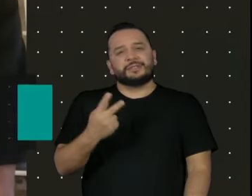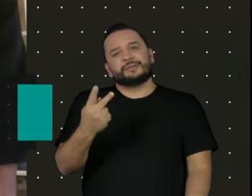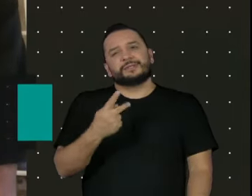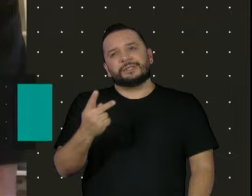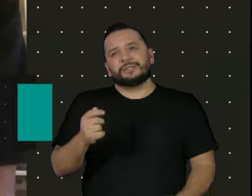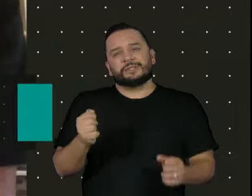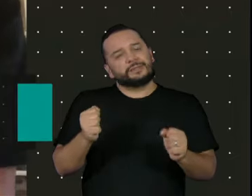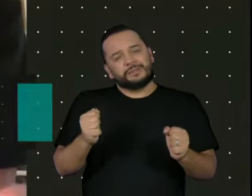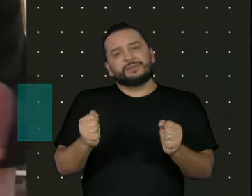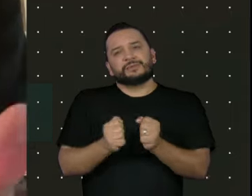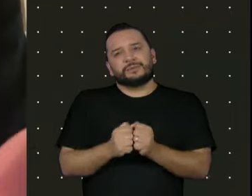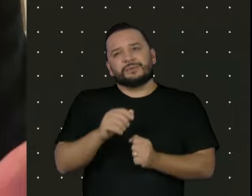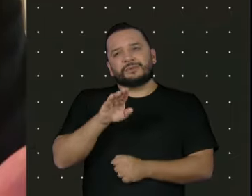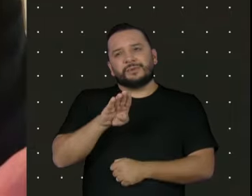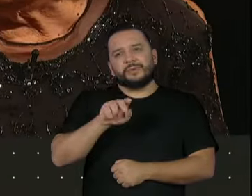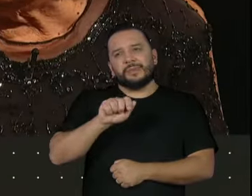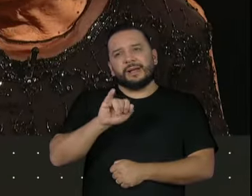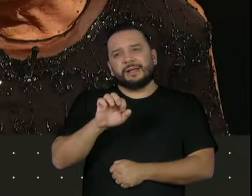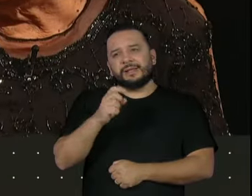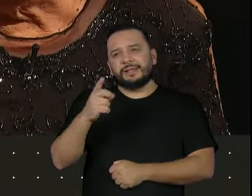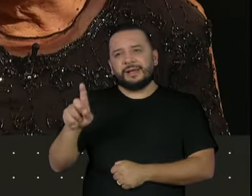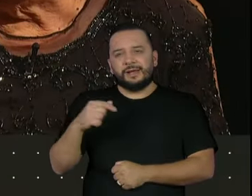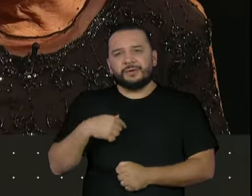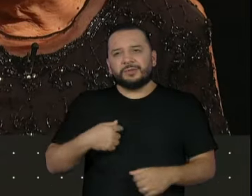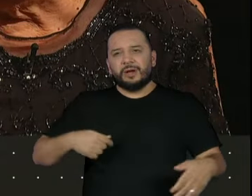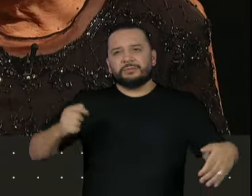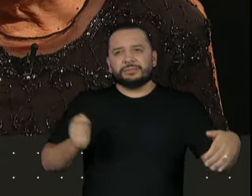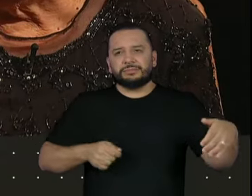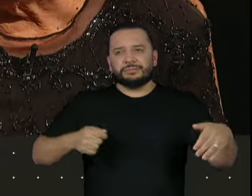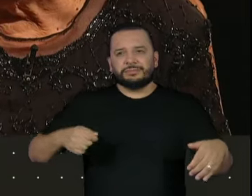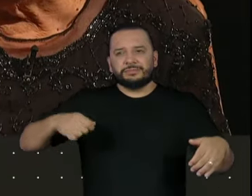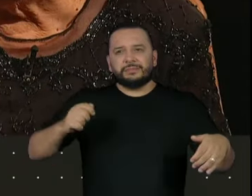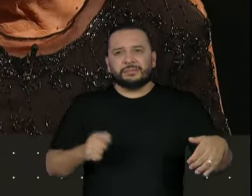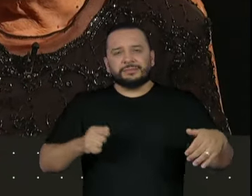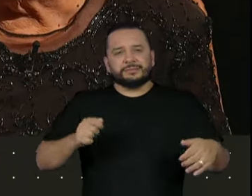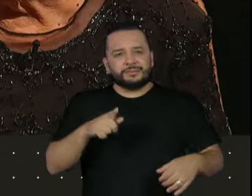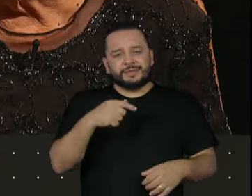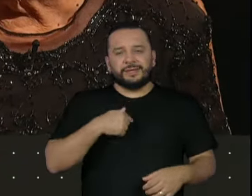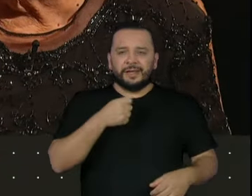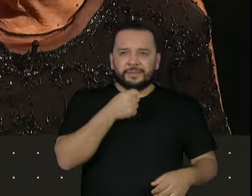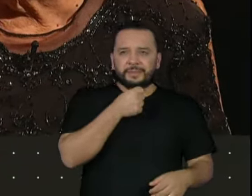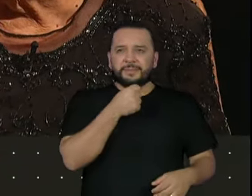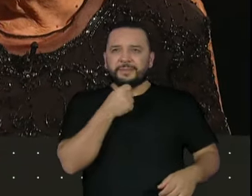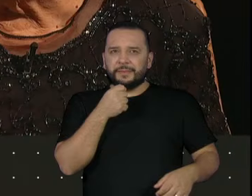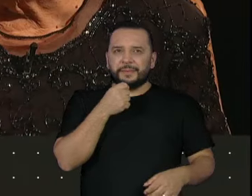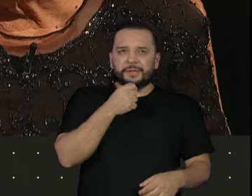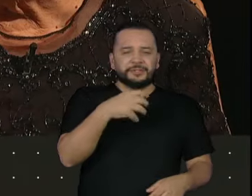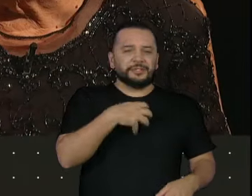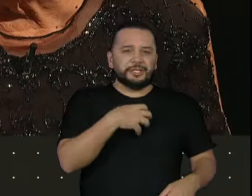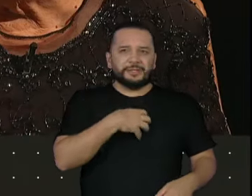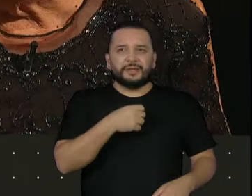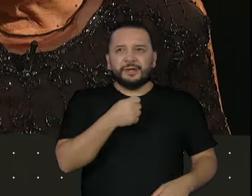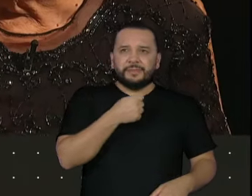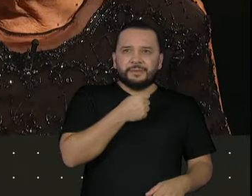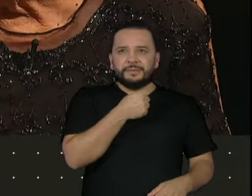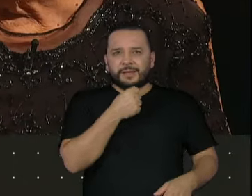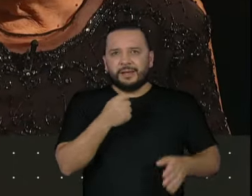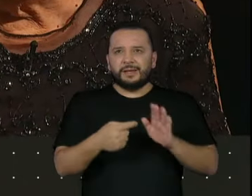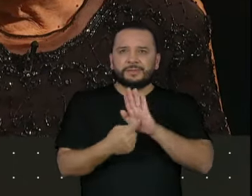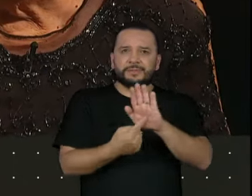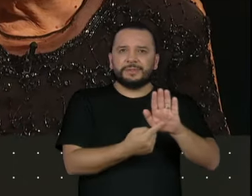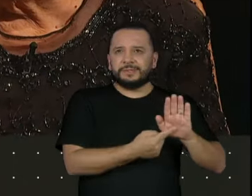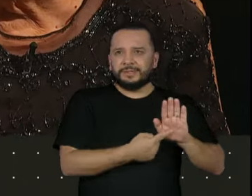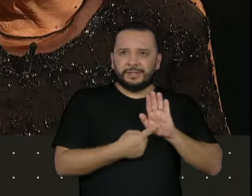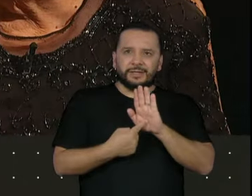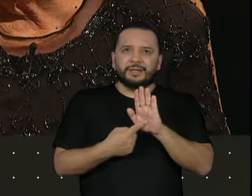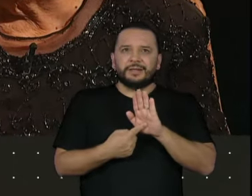Baiuca. Saudades de ver você cantando com toda aquela nobreza. A sua maneira de cantar, de expressar. A